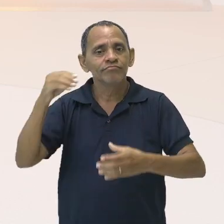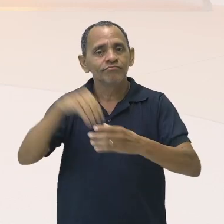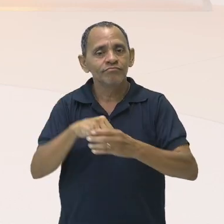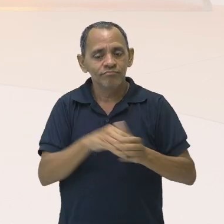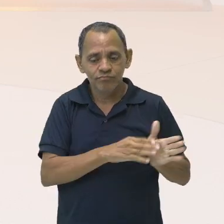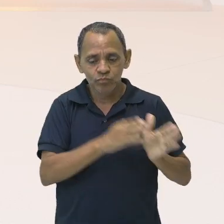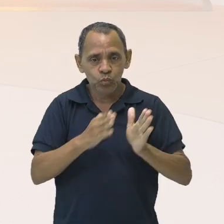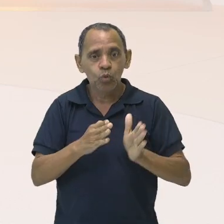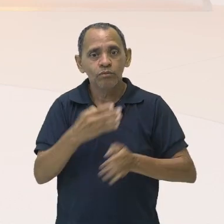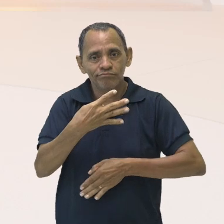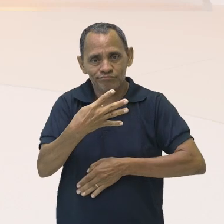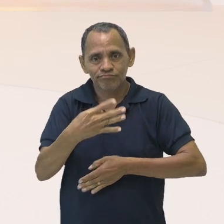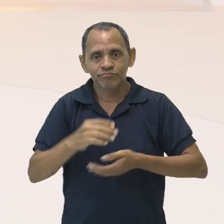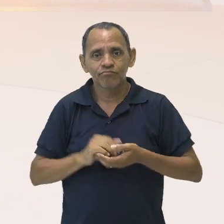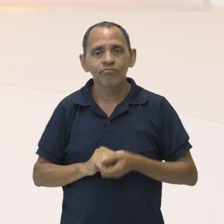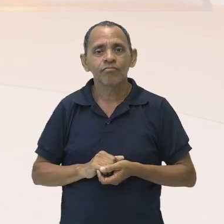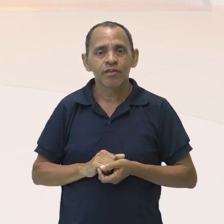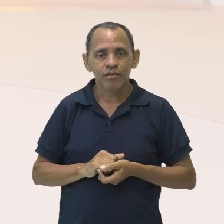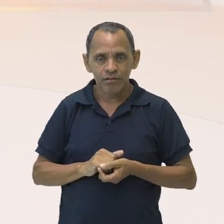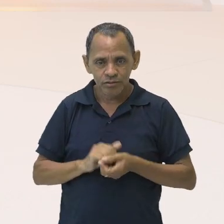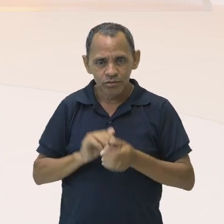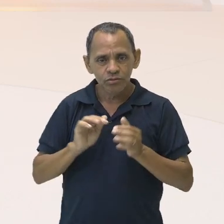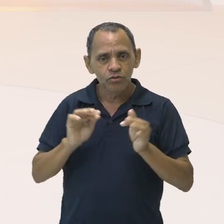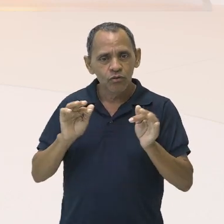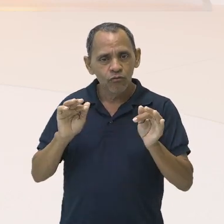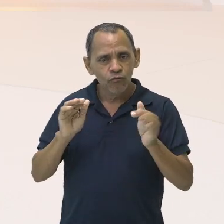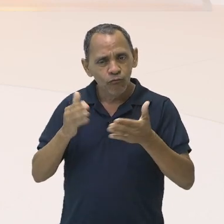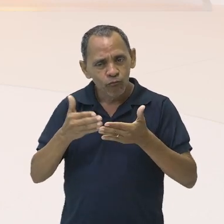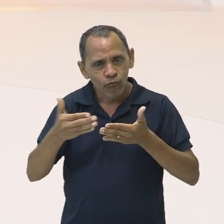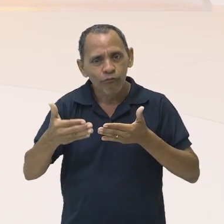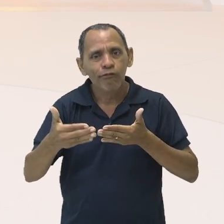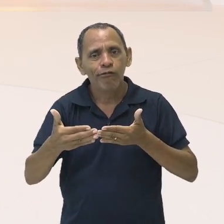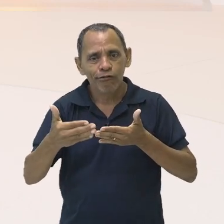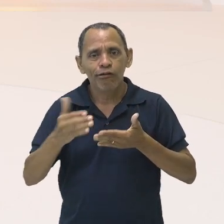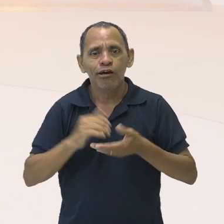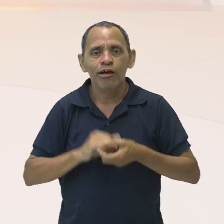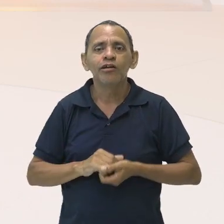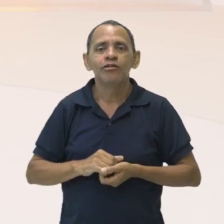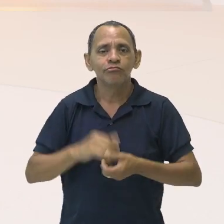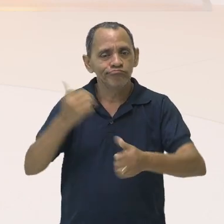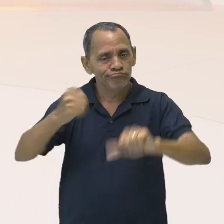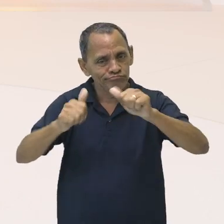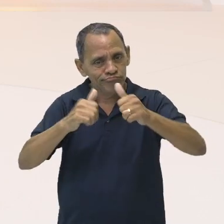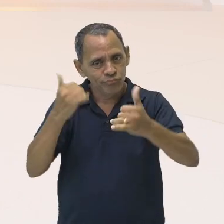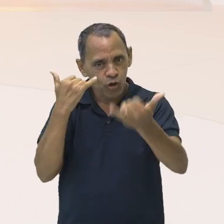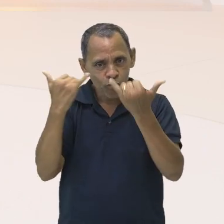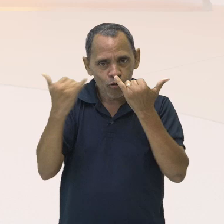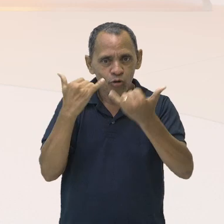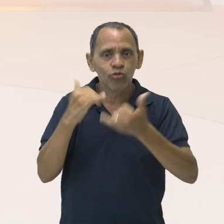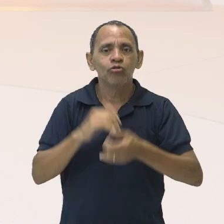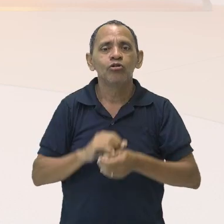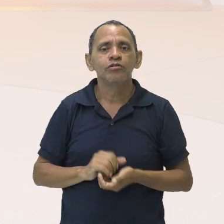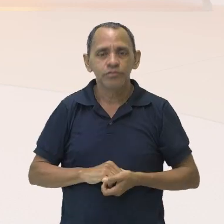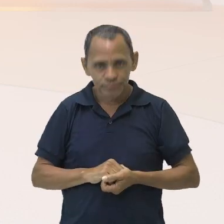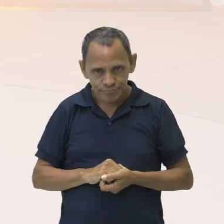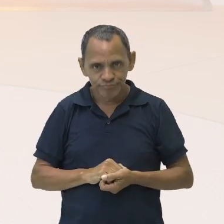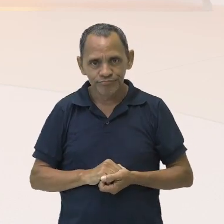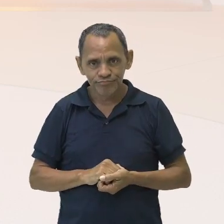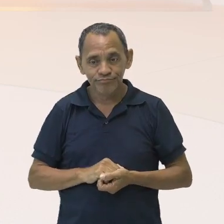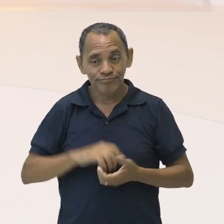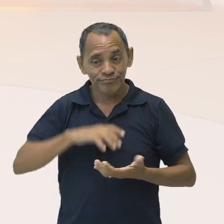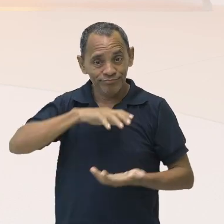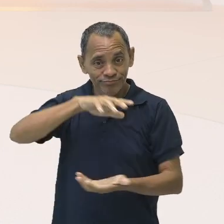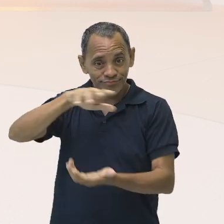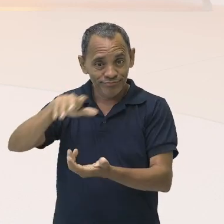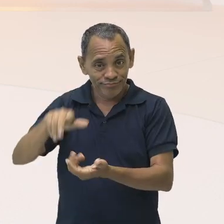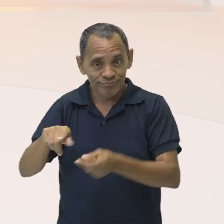unidade 4. Últimos momentos para continuarmos analisando informações aí sobre o nosso mundo, né,